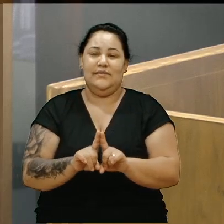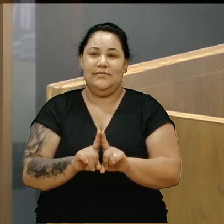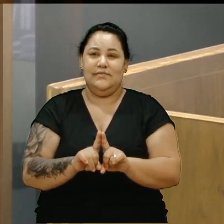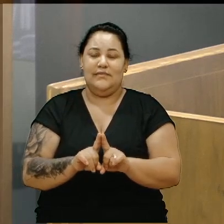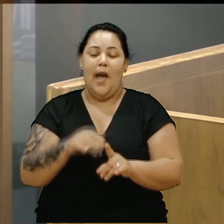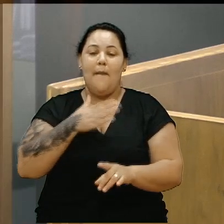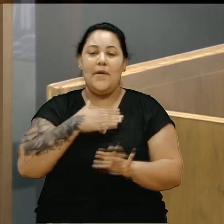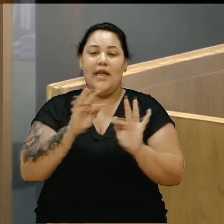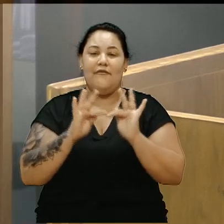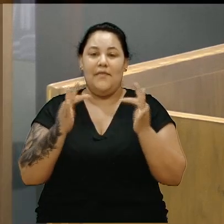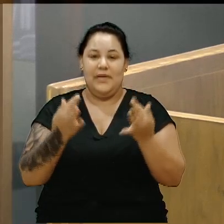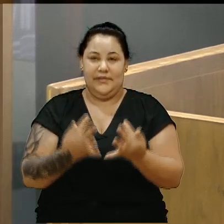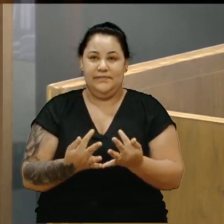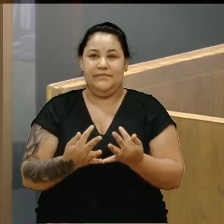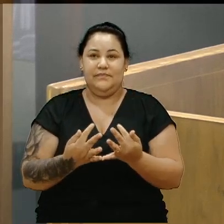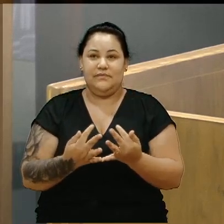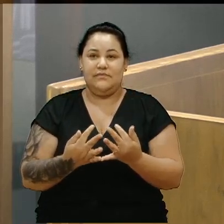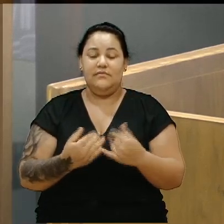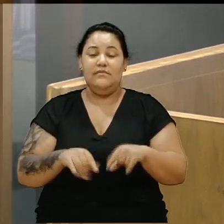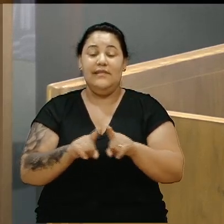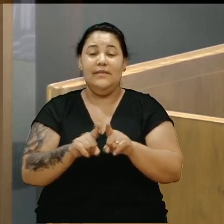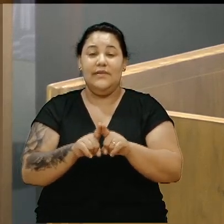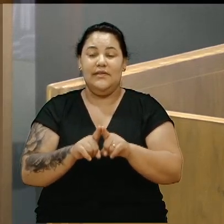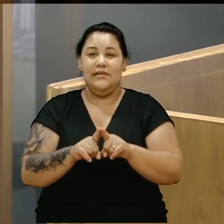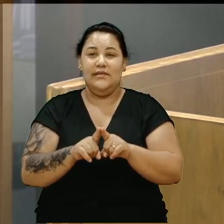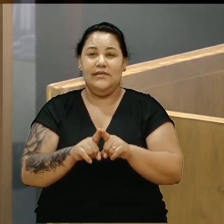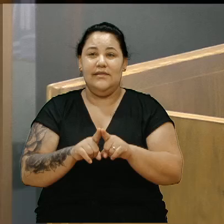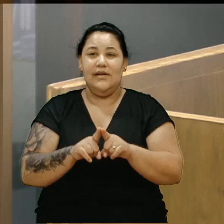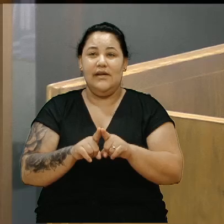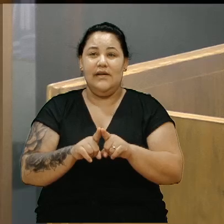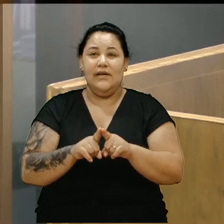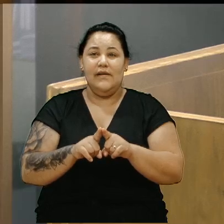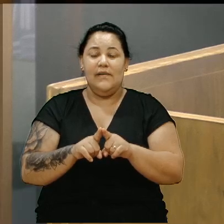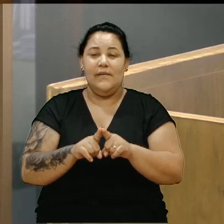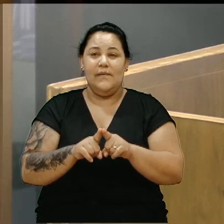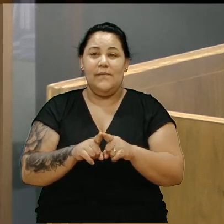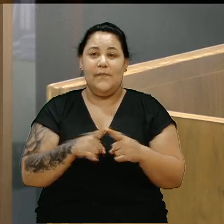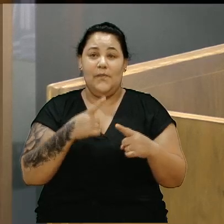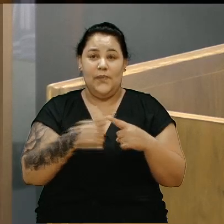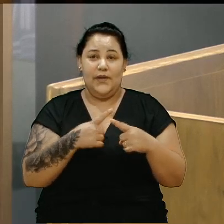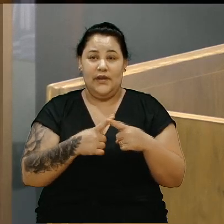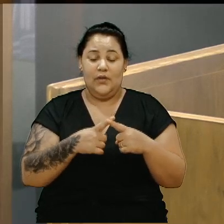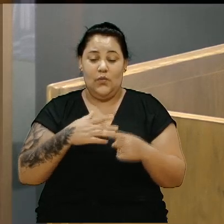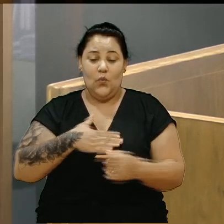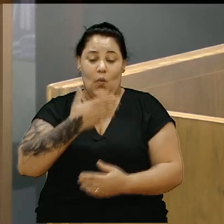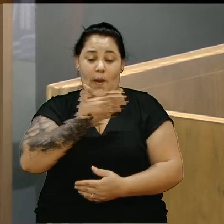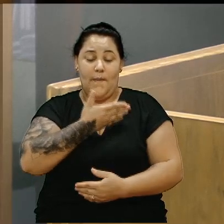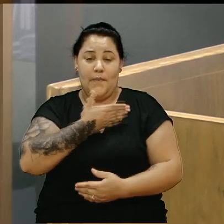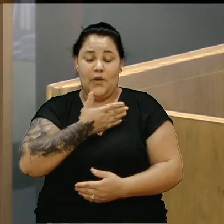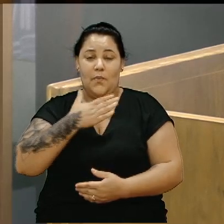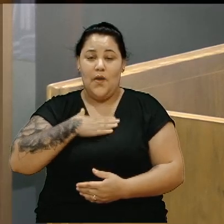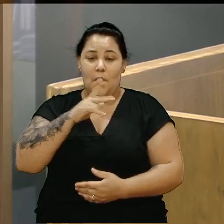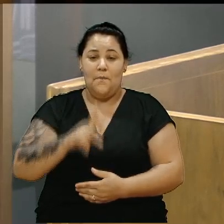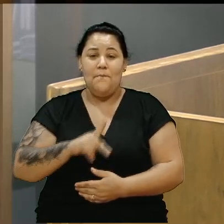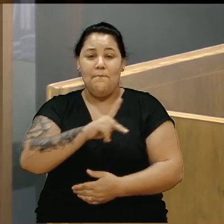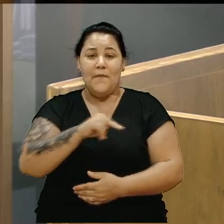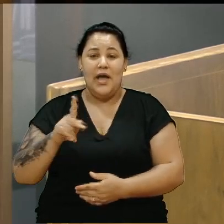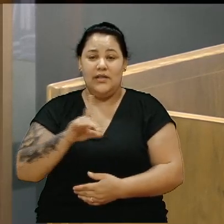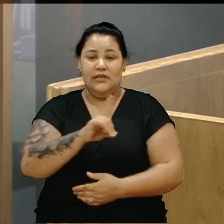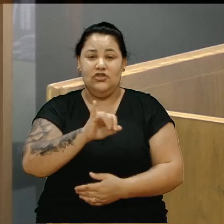minha família, porque quando um grande amigo meu, o padre Diego Bettoni, eu já tinha,